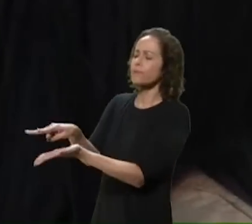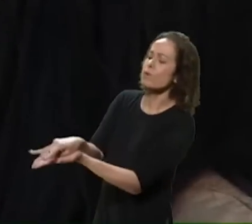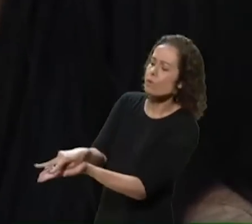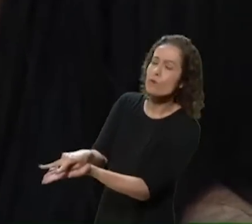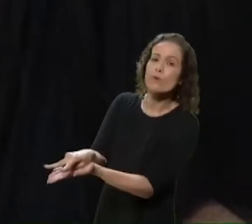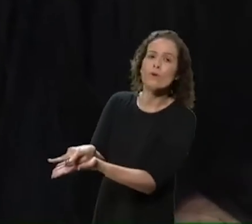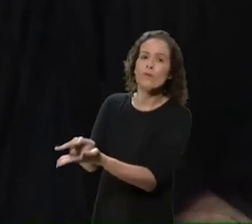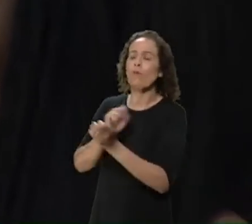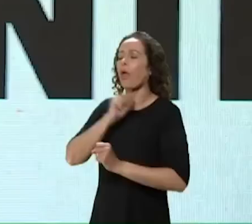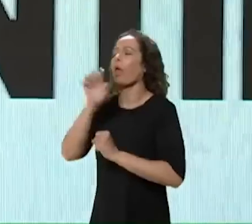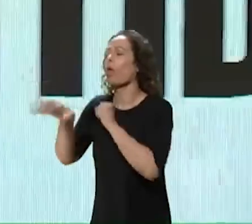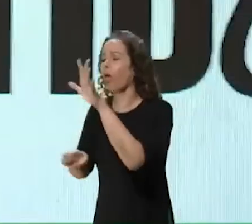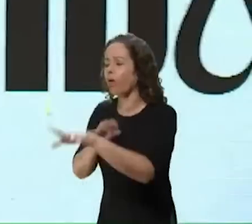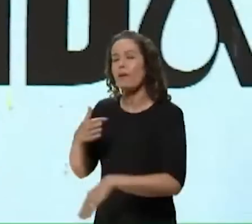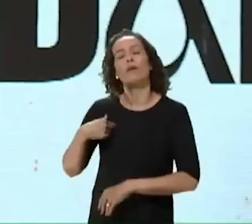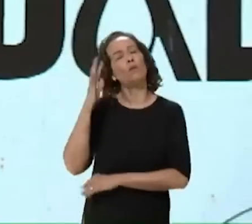virou?